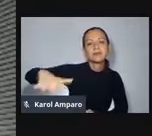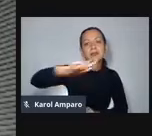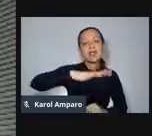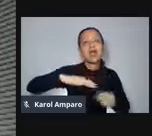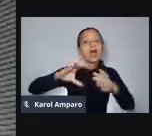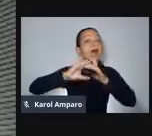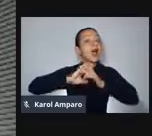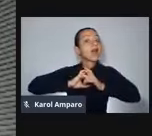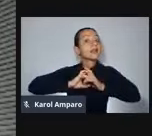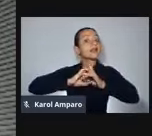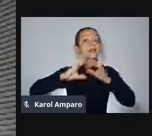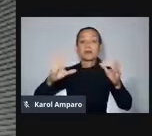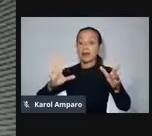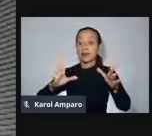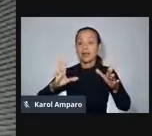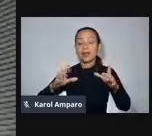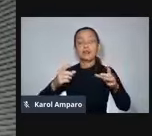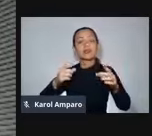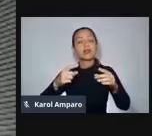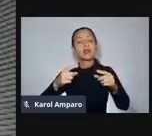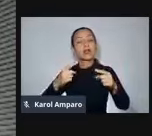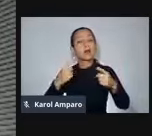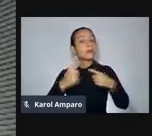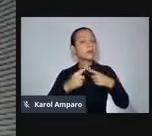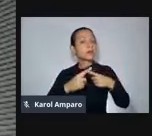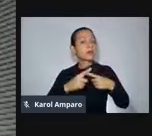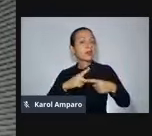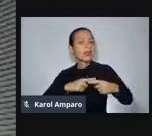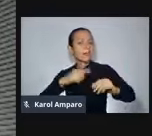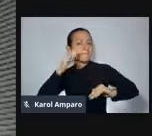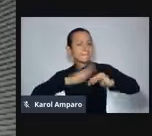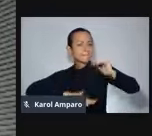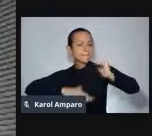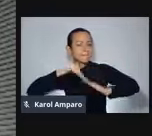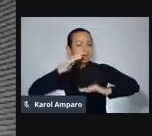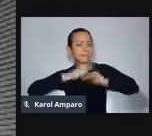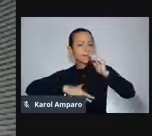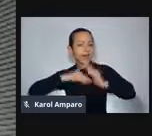através de trabalhos que valorizem cada vez mais a cultura brasileira.